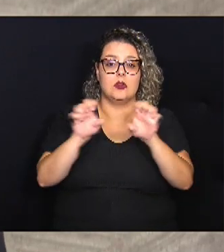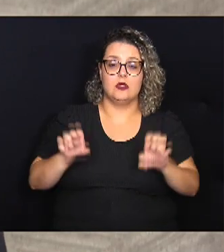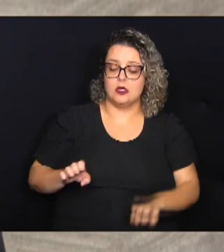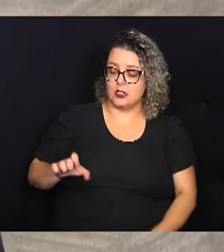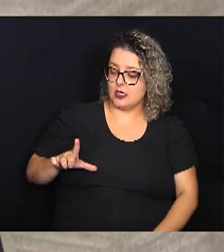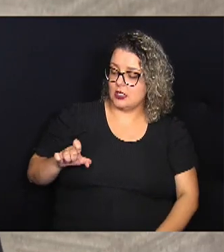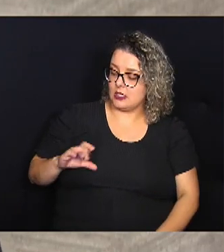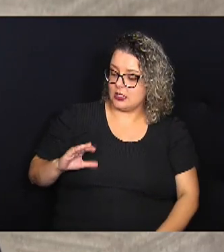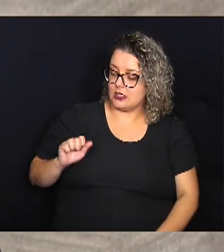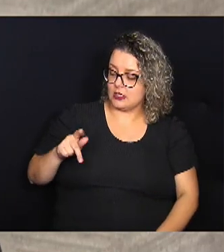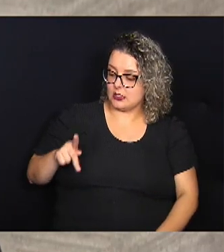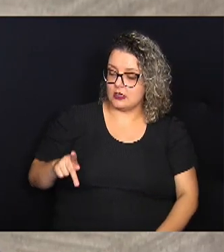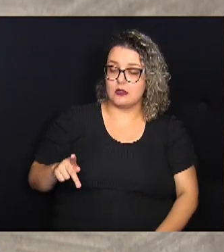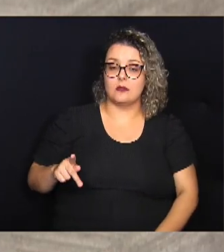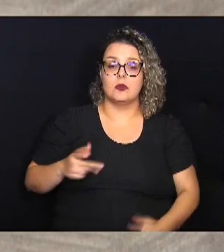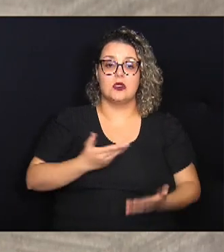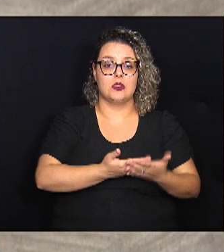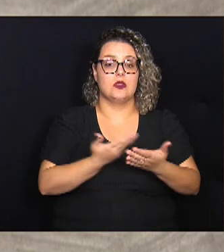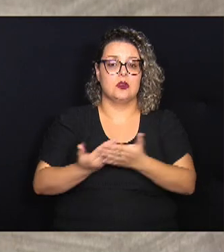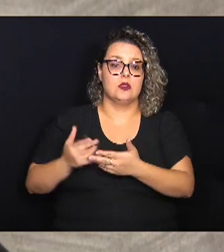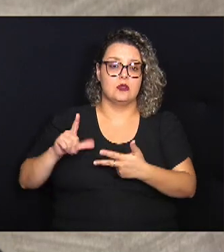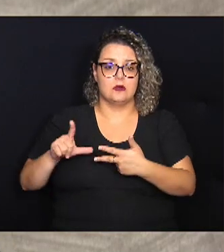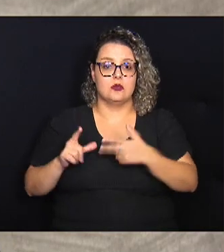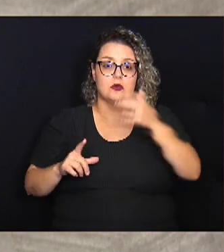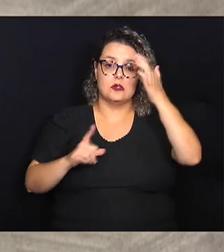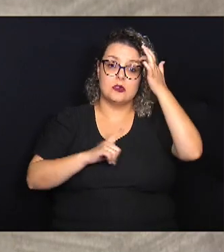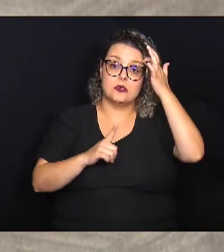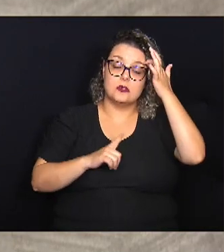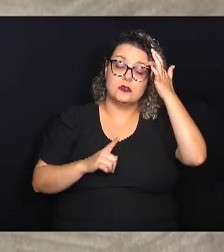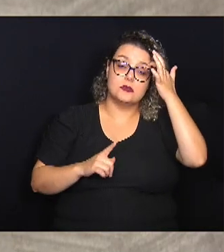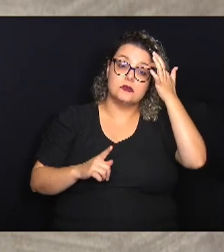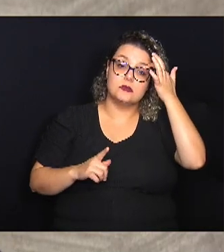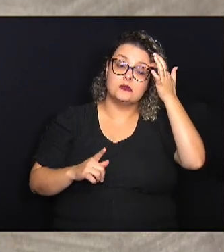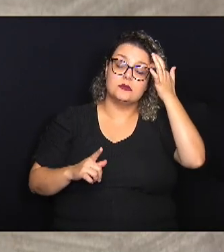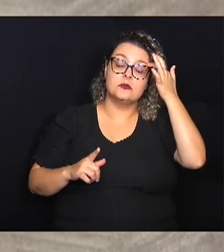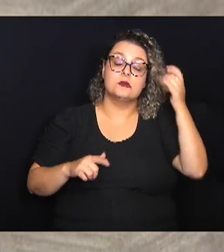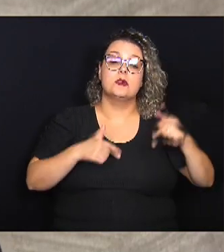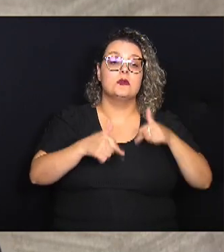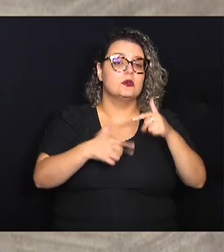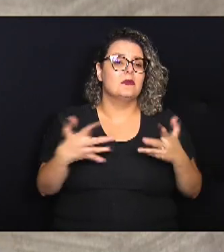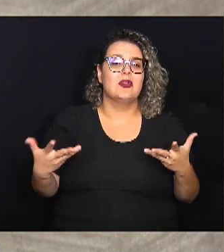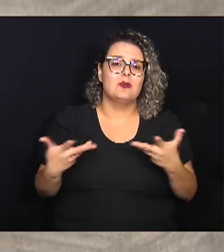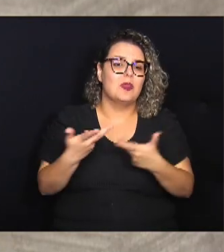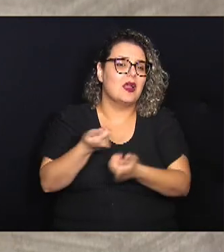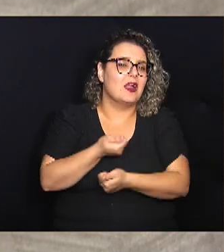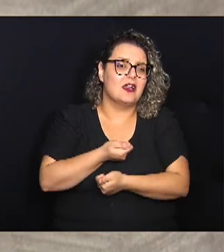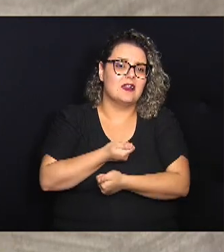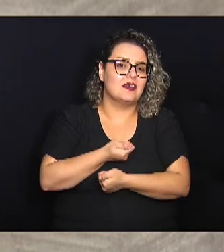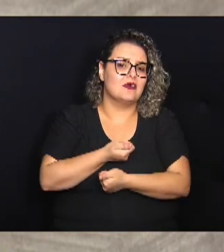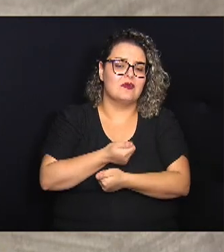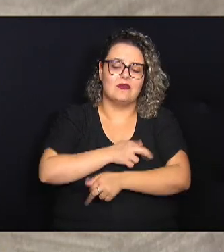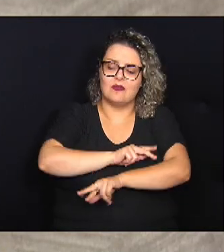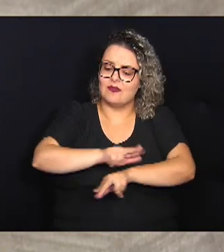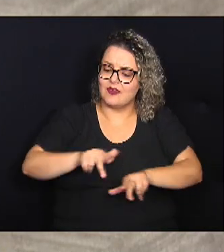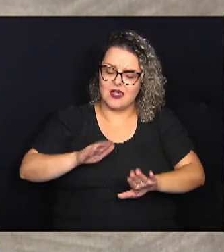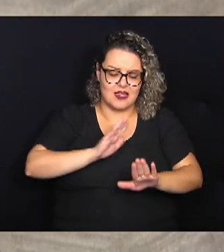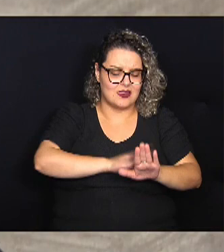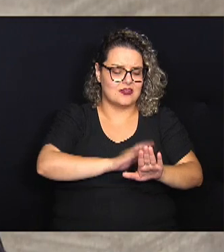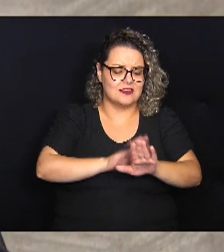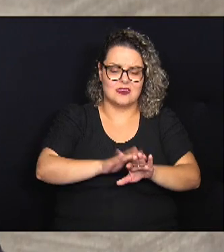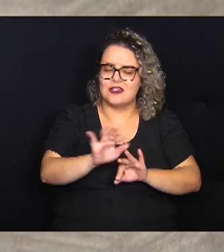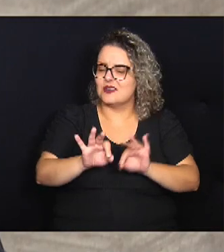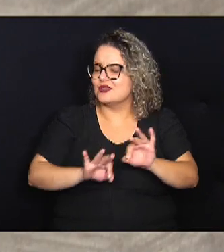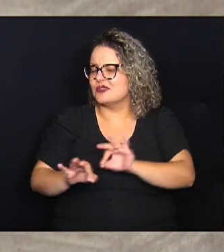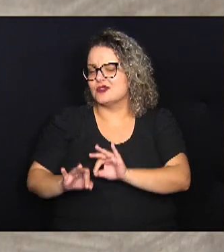Escola do Legislativo de Campinas, que tem feito um trabalho fantástico, assumido diversas atividades e programas,